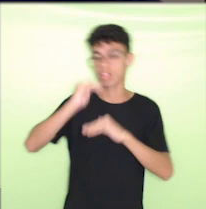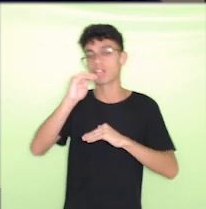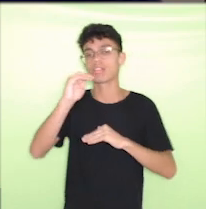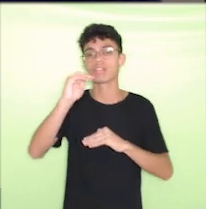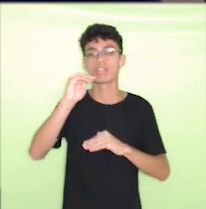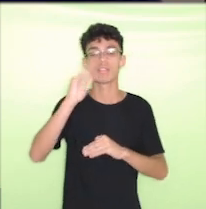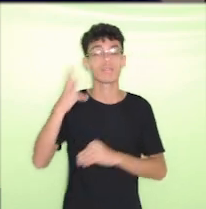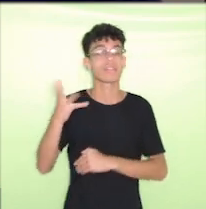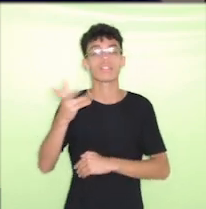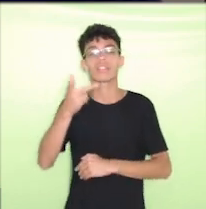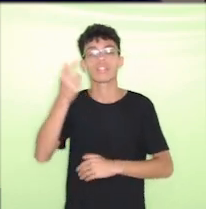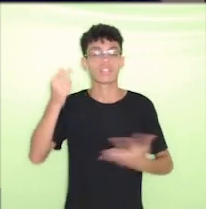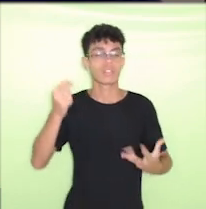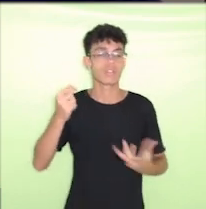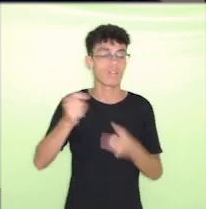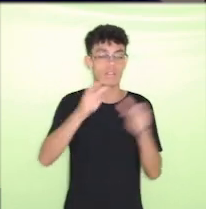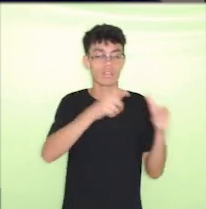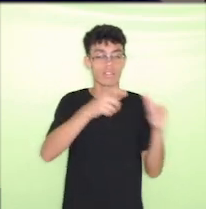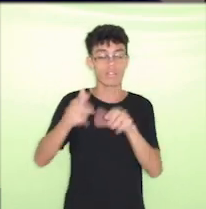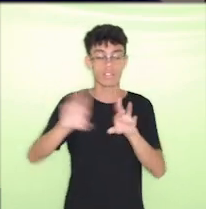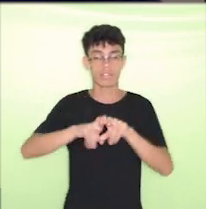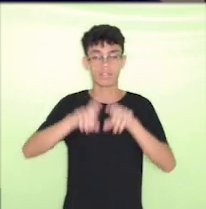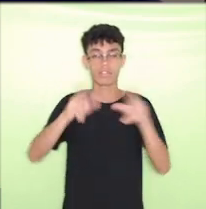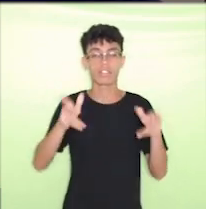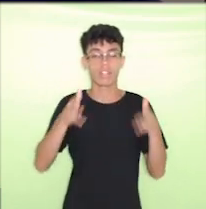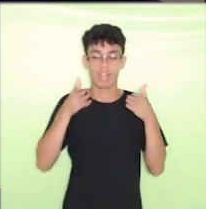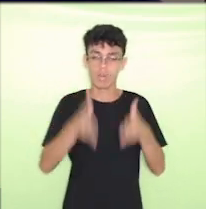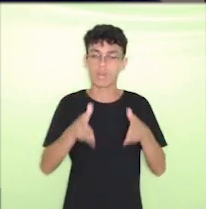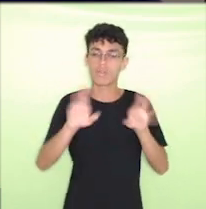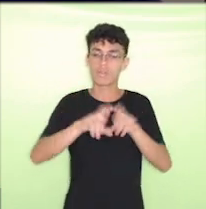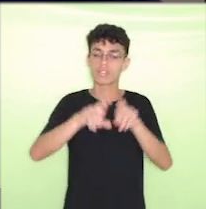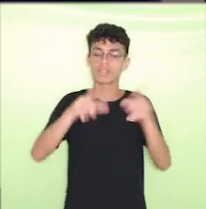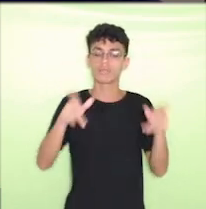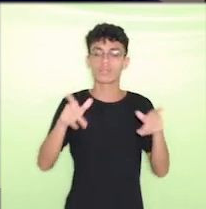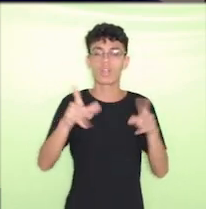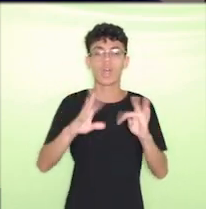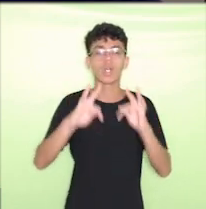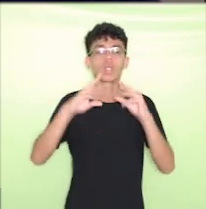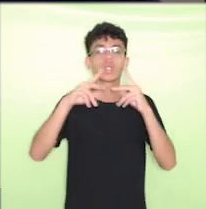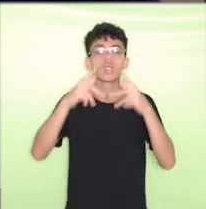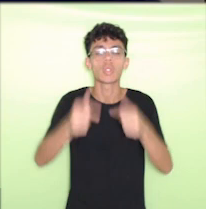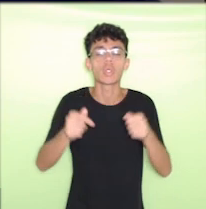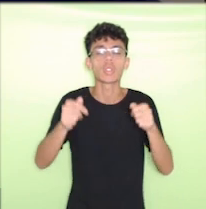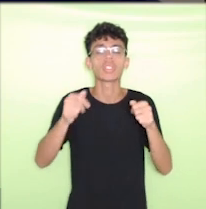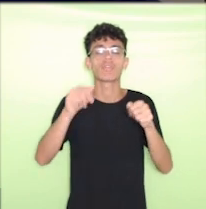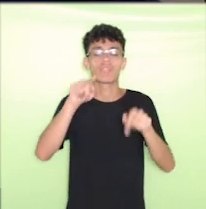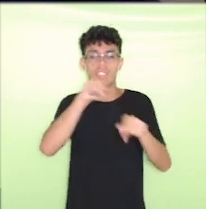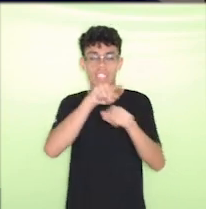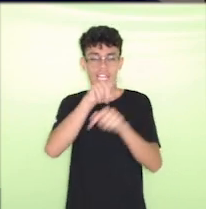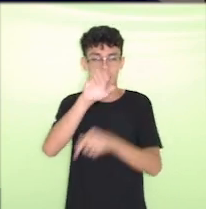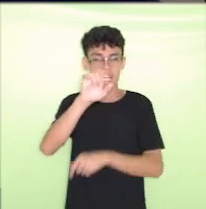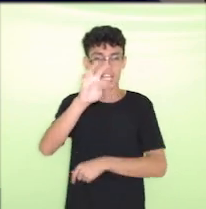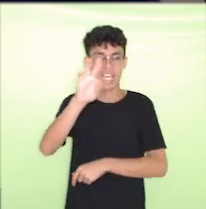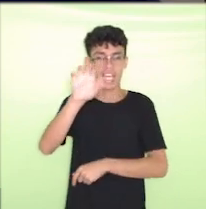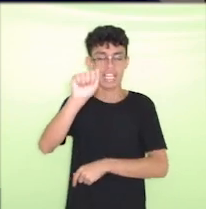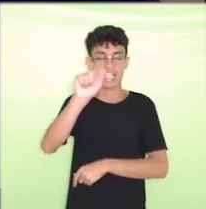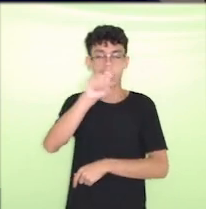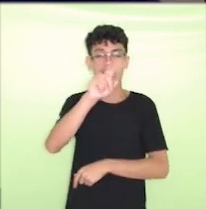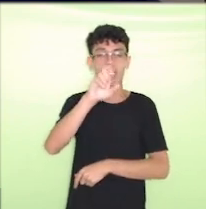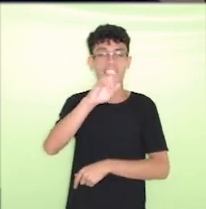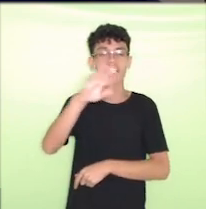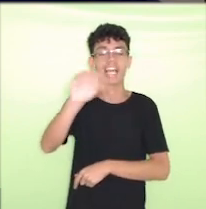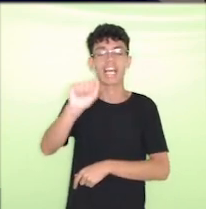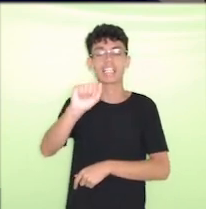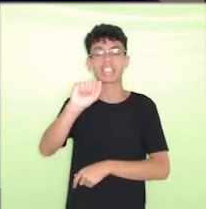novos postos. Agora será diferente. Agora será diferente. Todas as vezes que Eta e Zeta apresentarem